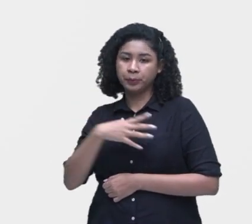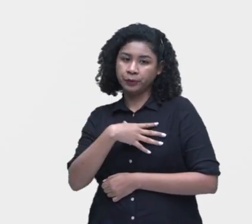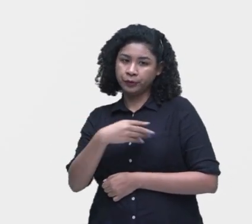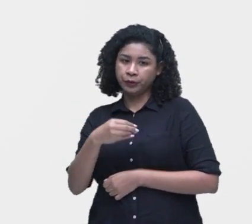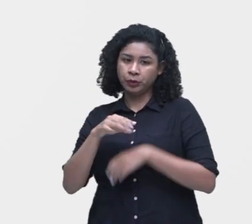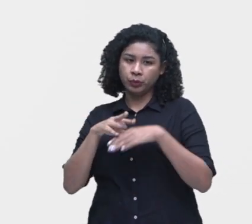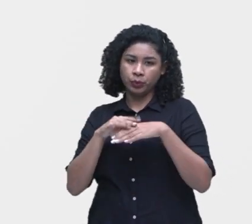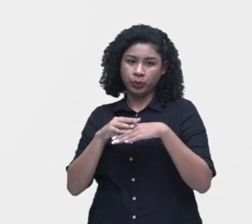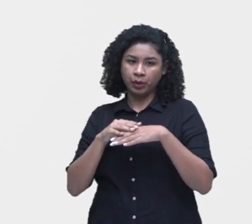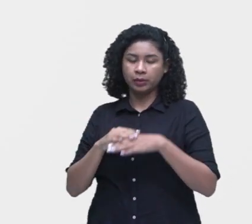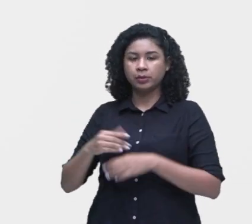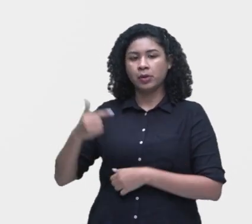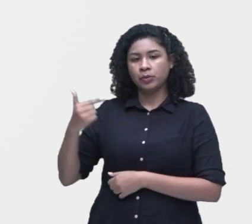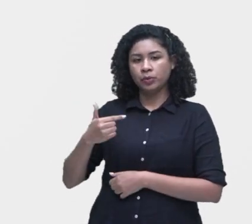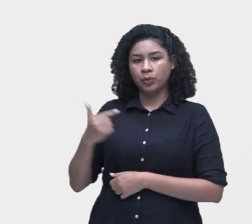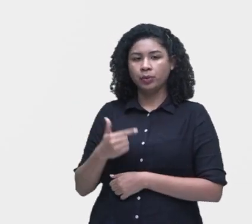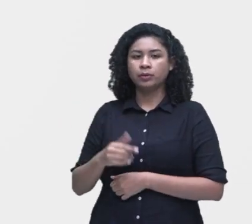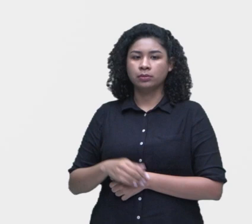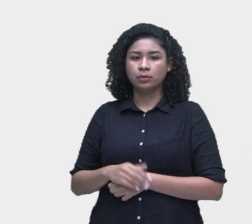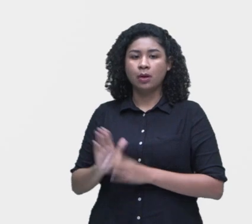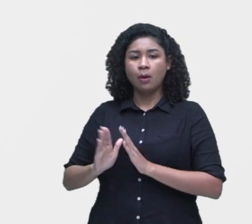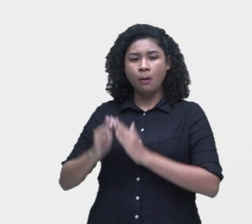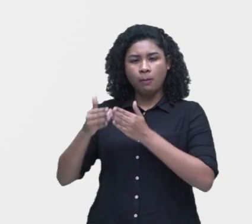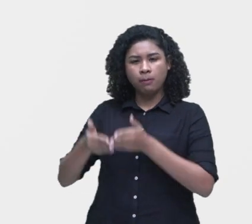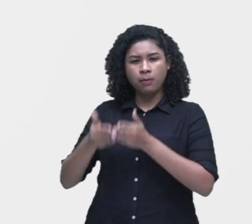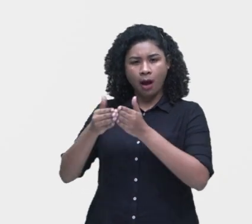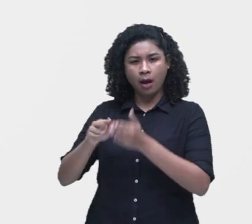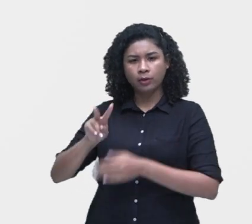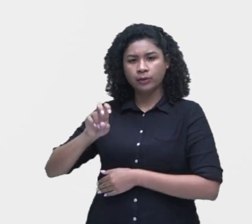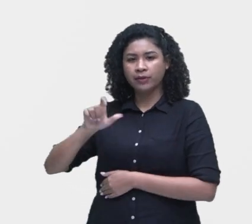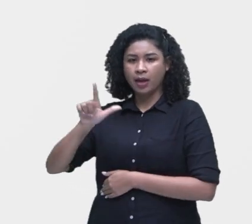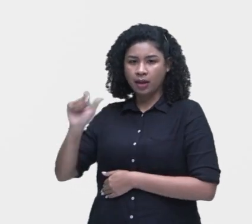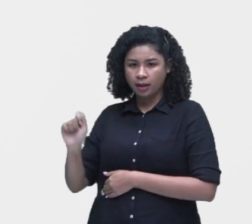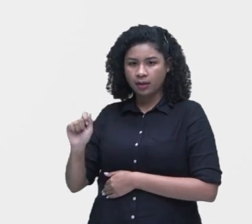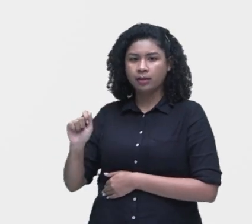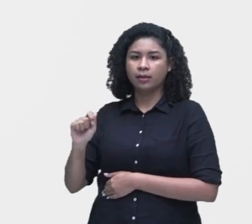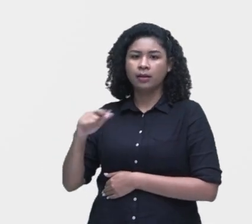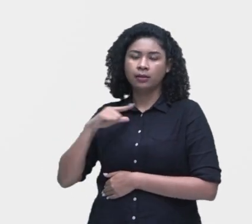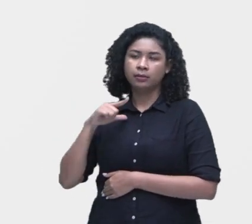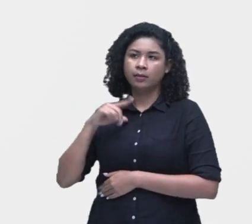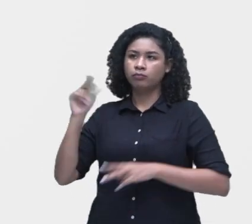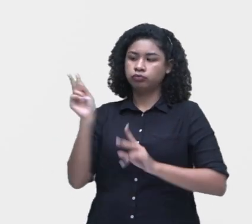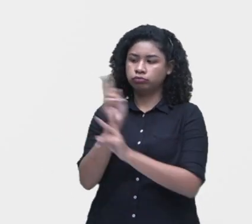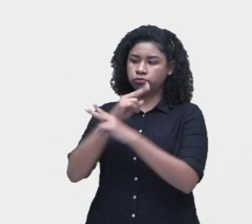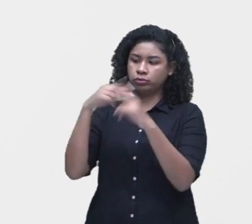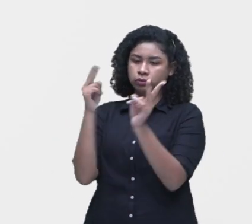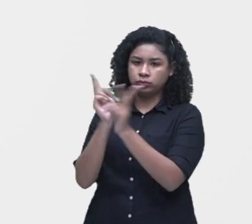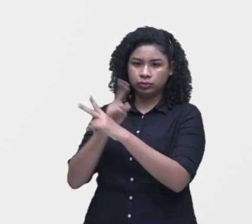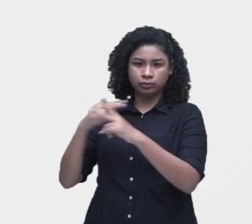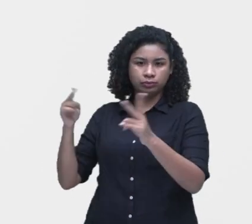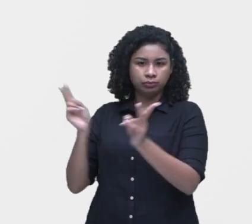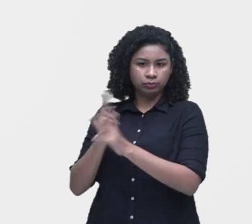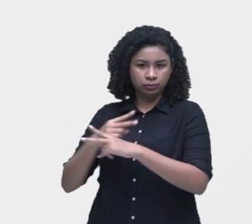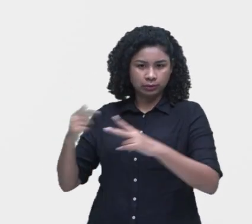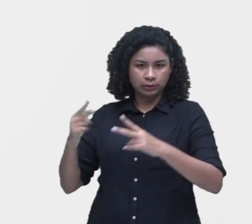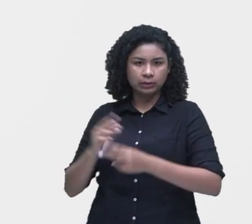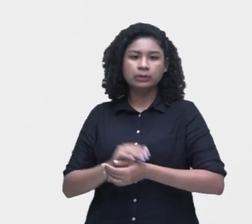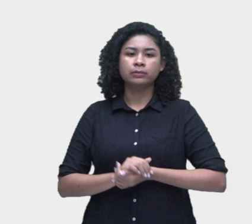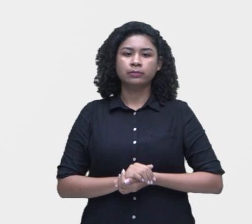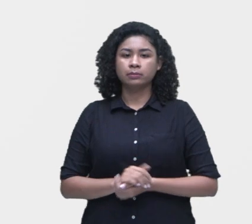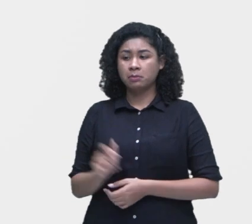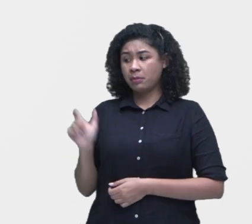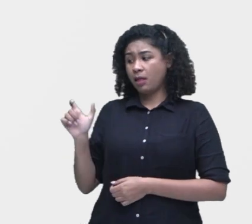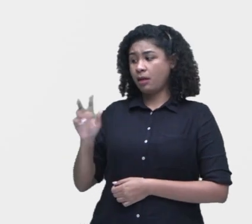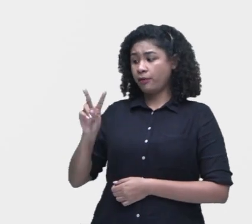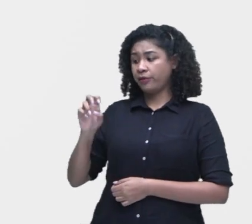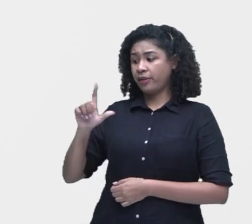pelo vento. A palavra vela apresenta vários sentidos. Esta propriedade das palavras é